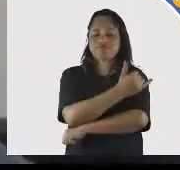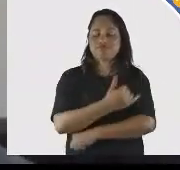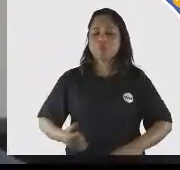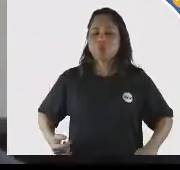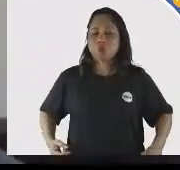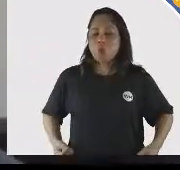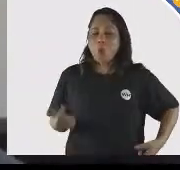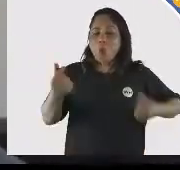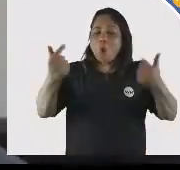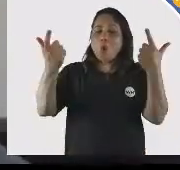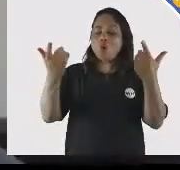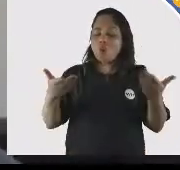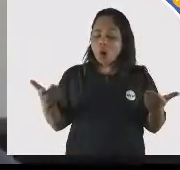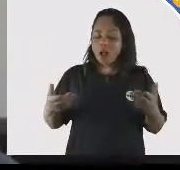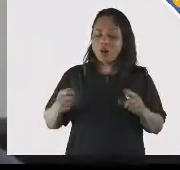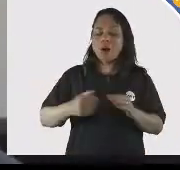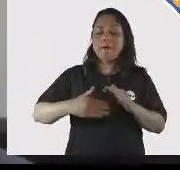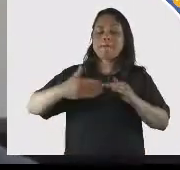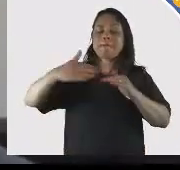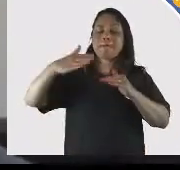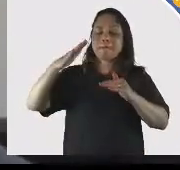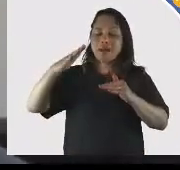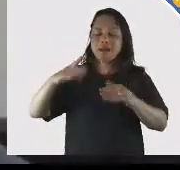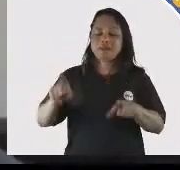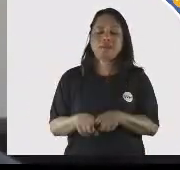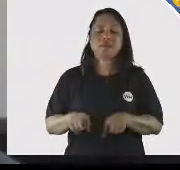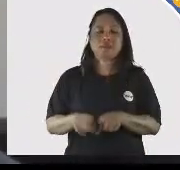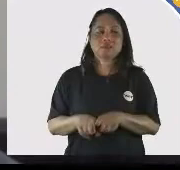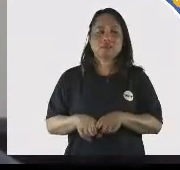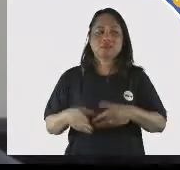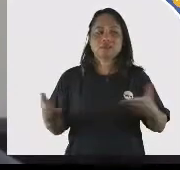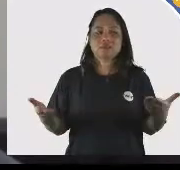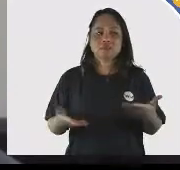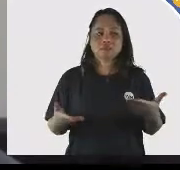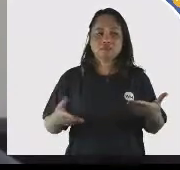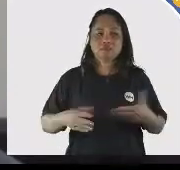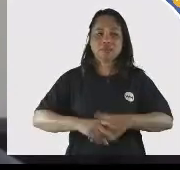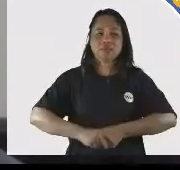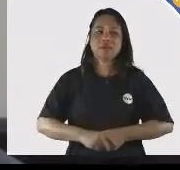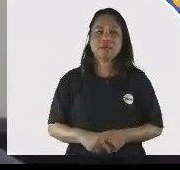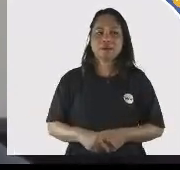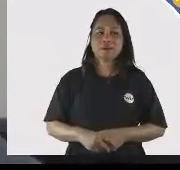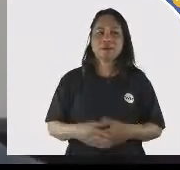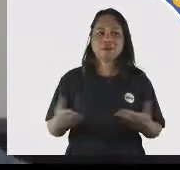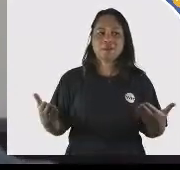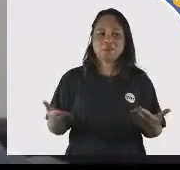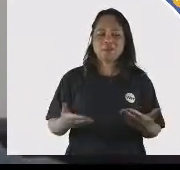como a gente fala de recuperação e que os nossos fornecedores é um trabalho muito forte